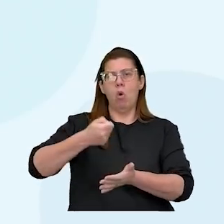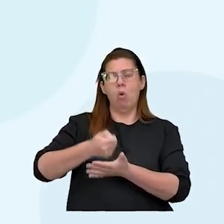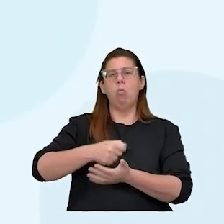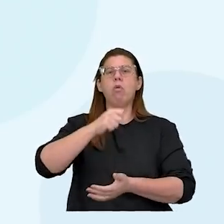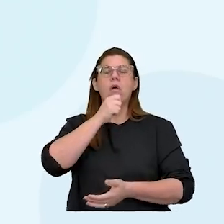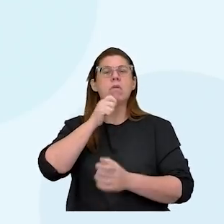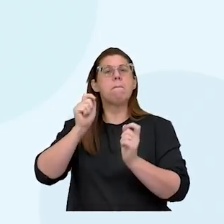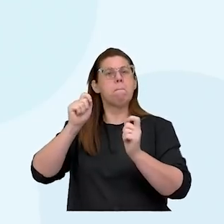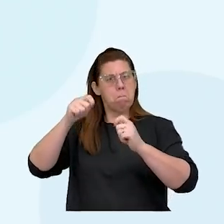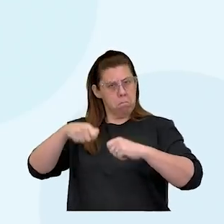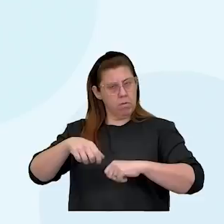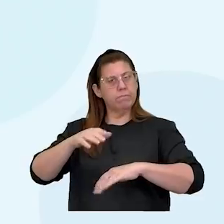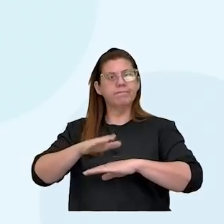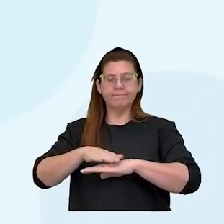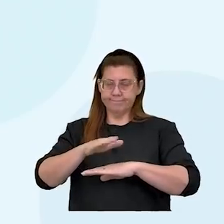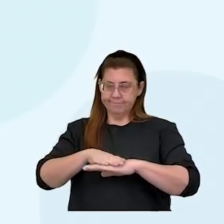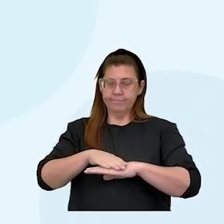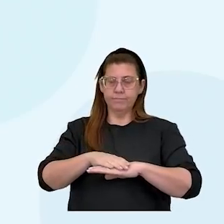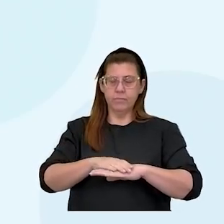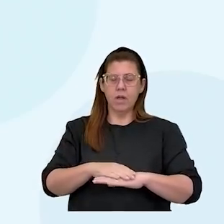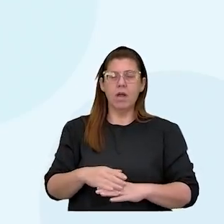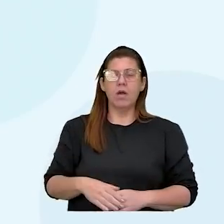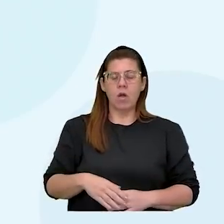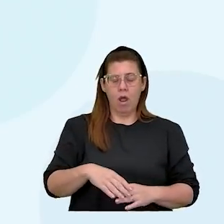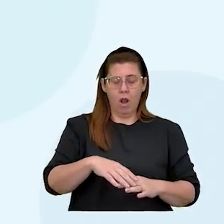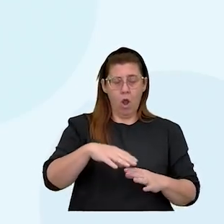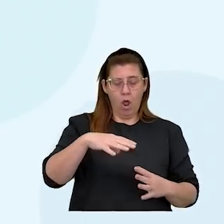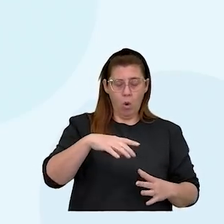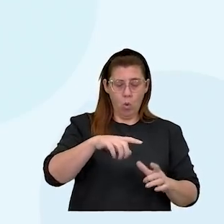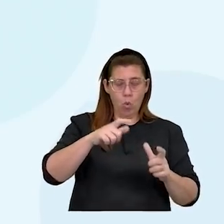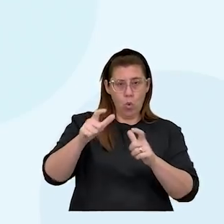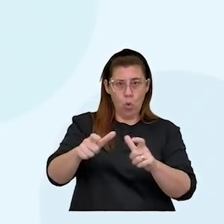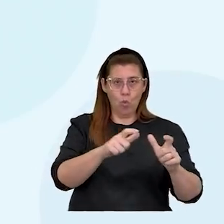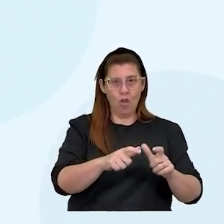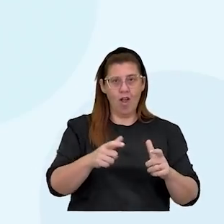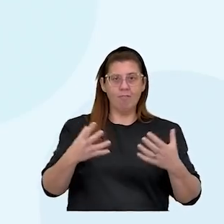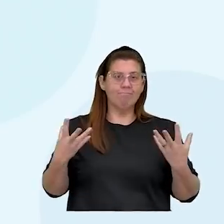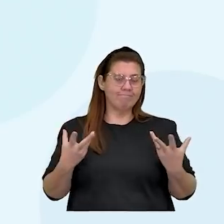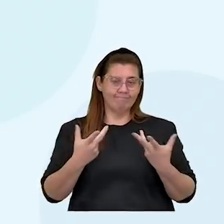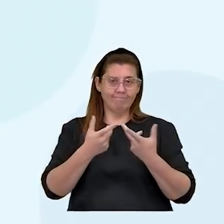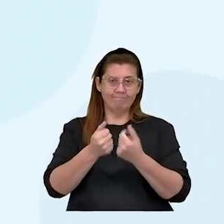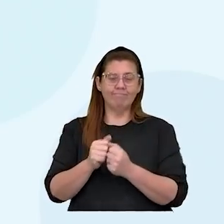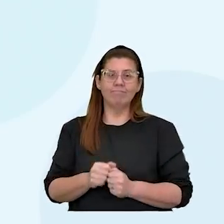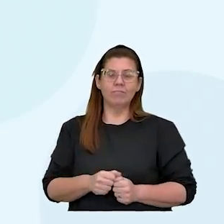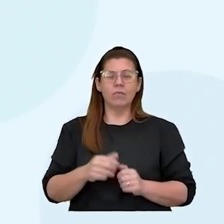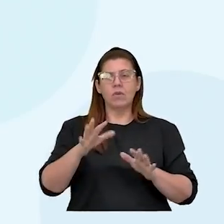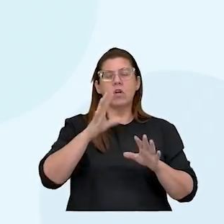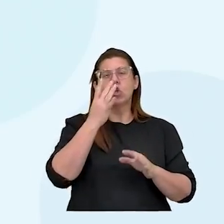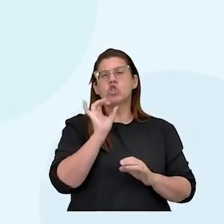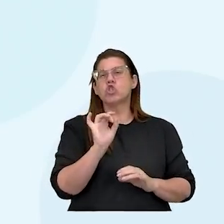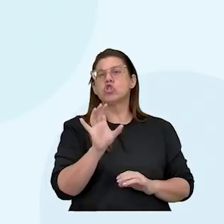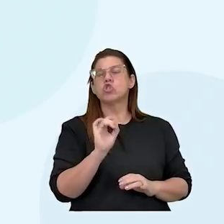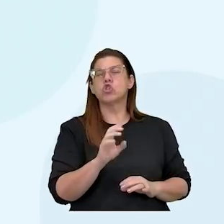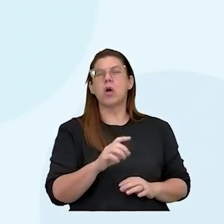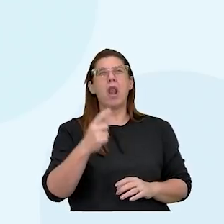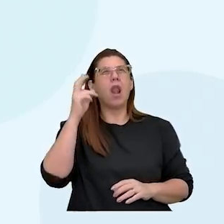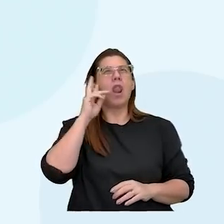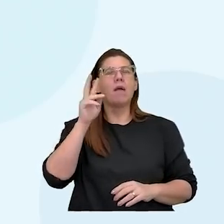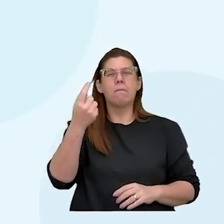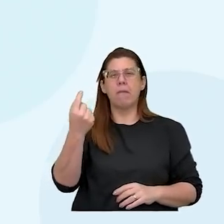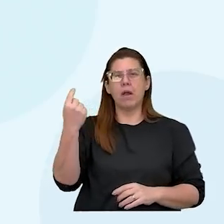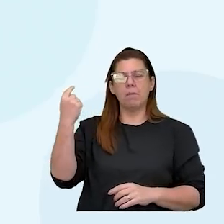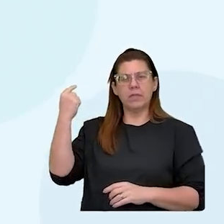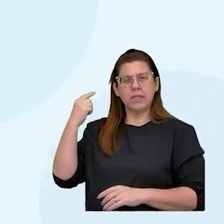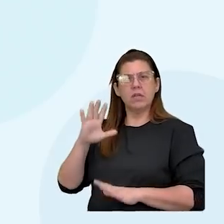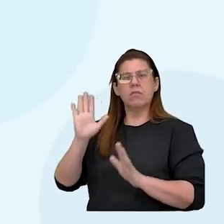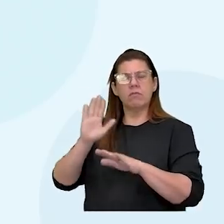é possível tornar a terra adorada. Para não ficar apenas na glória do passado e